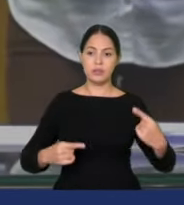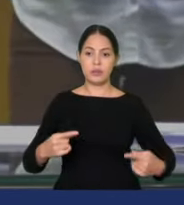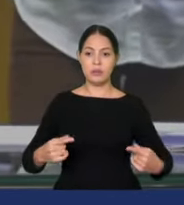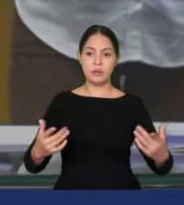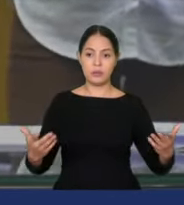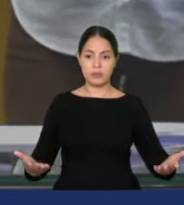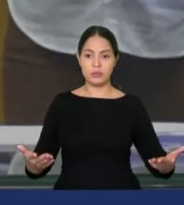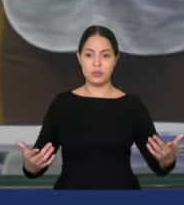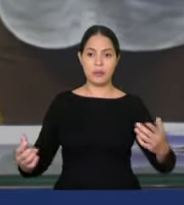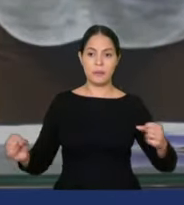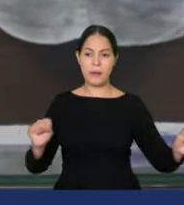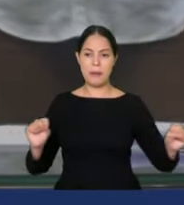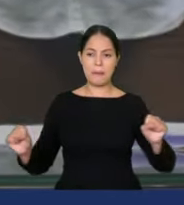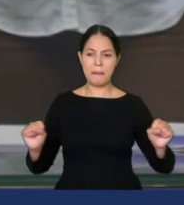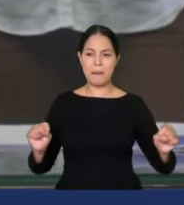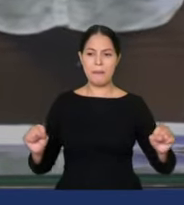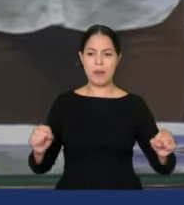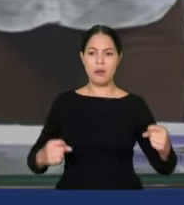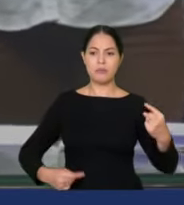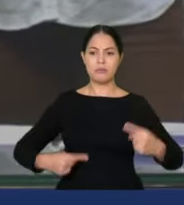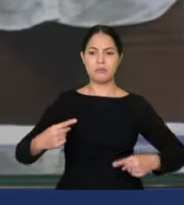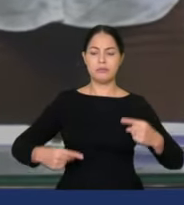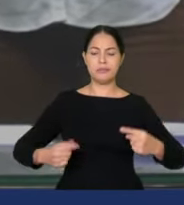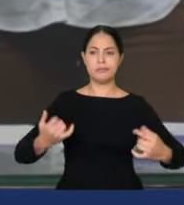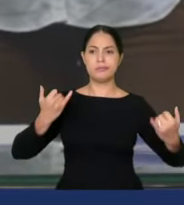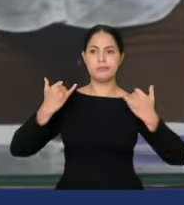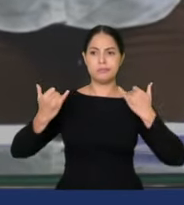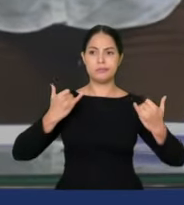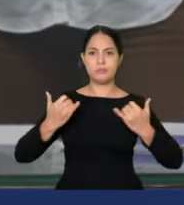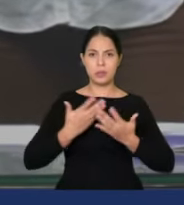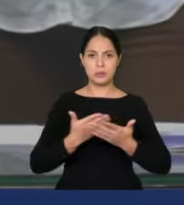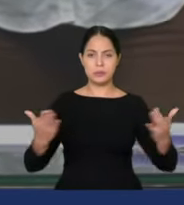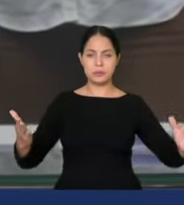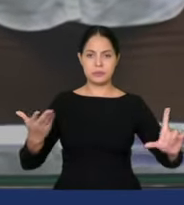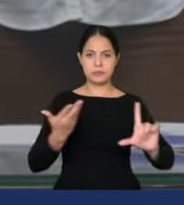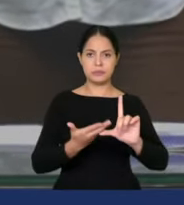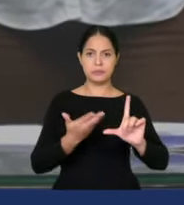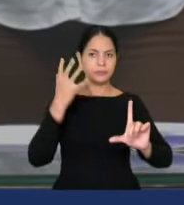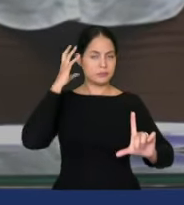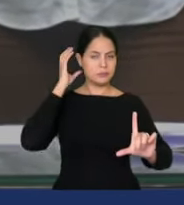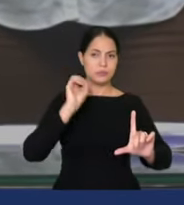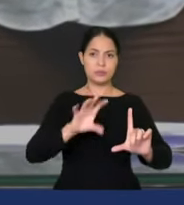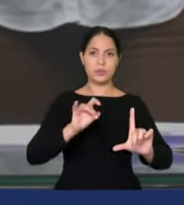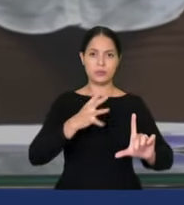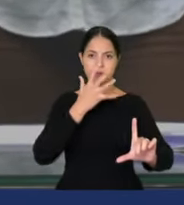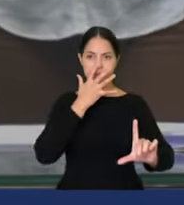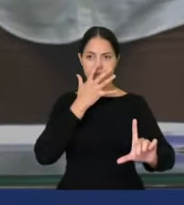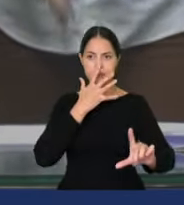e passe mais informações para quem está nos acompanhando ao vivo nesse momento.